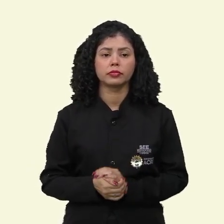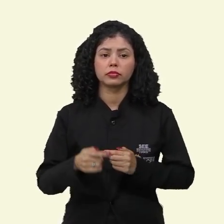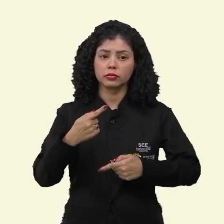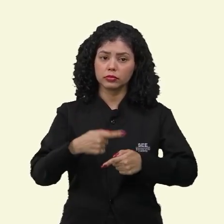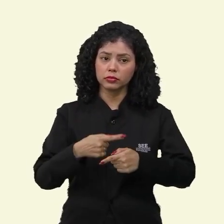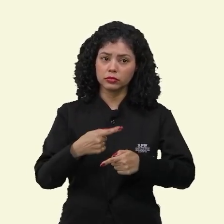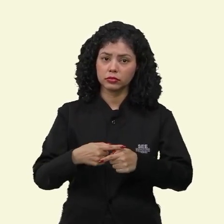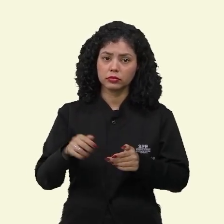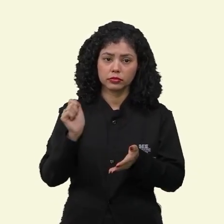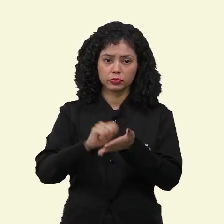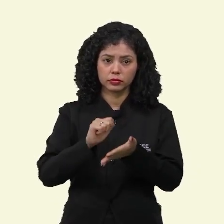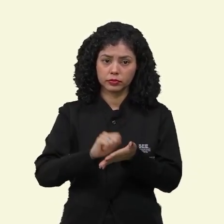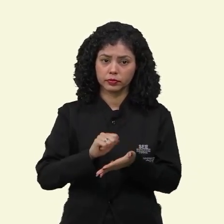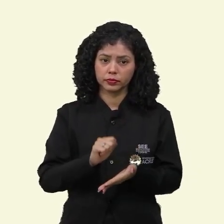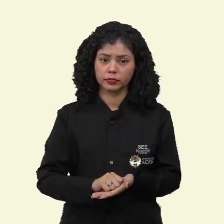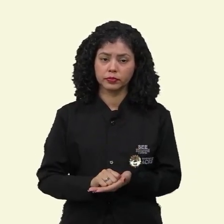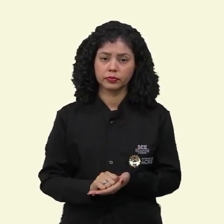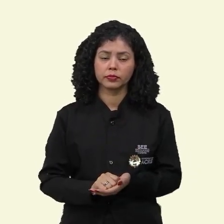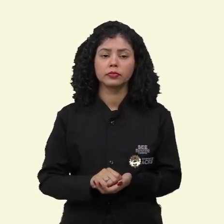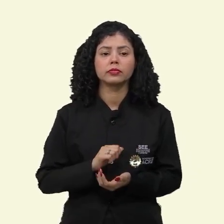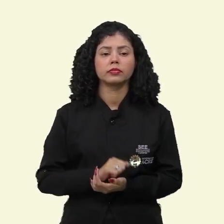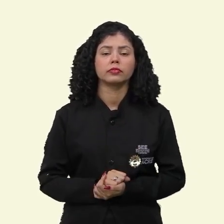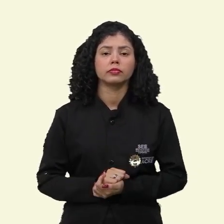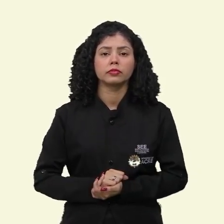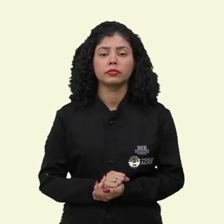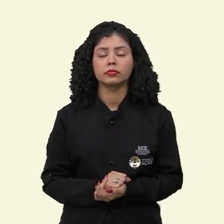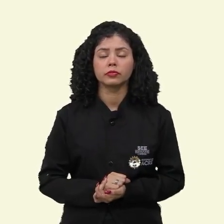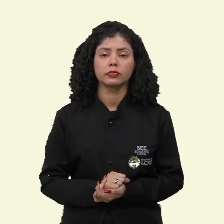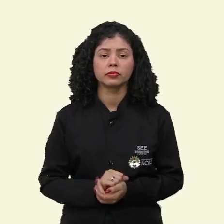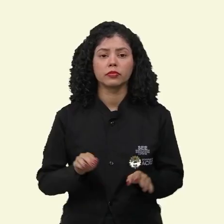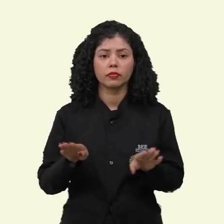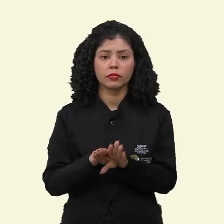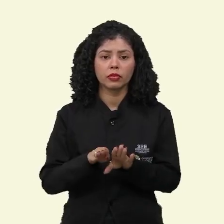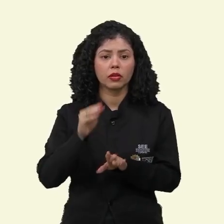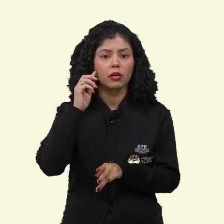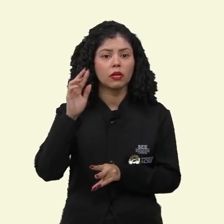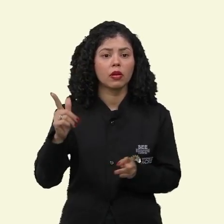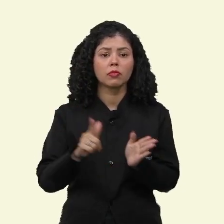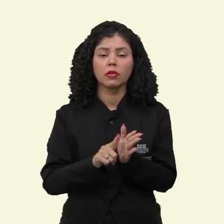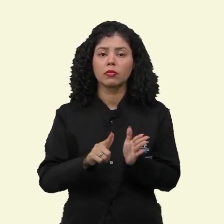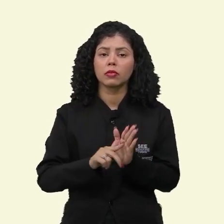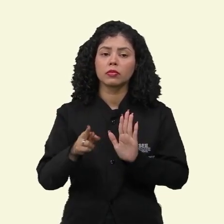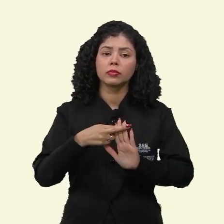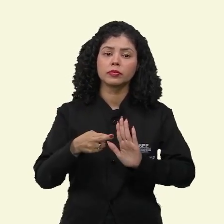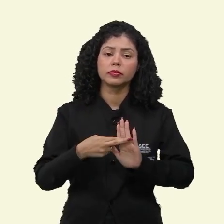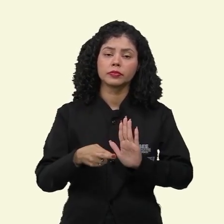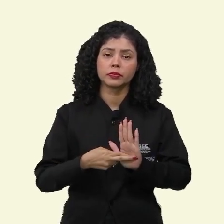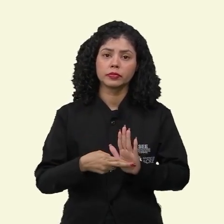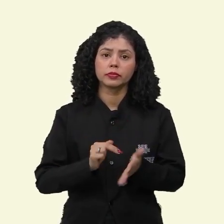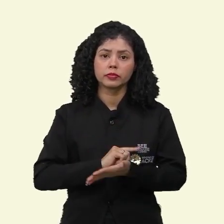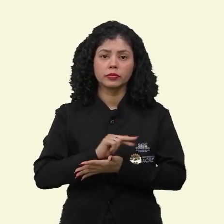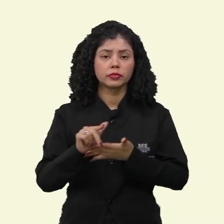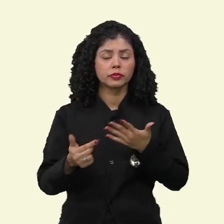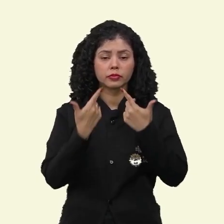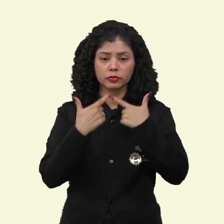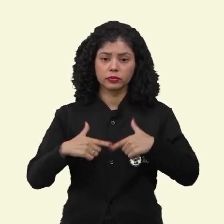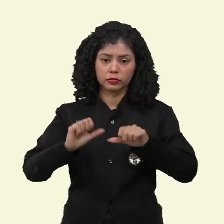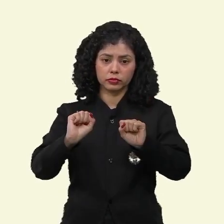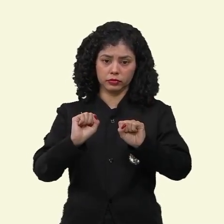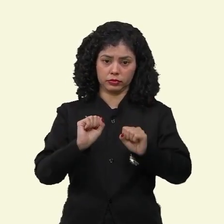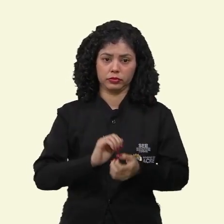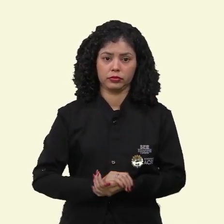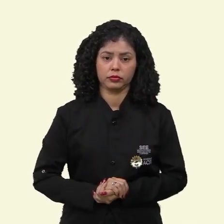gramática prescritiva e descritiva e refletir sobre o papel da norma padrão e da